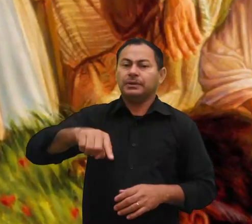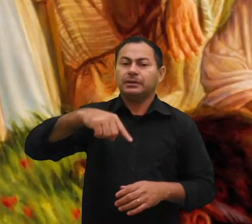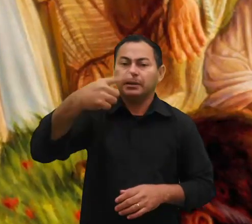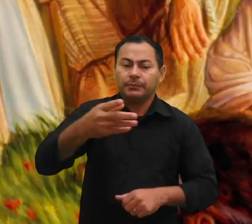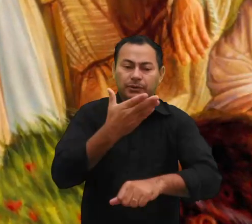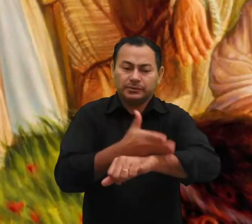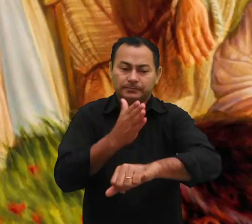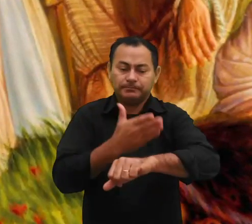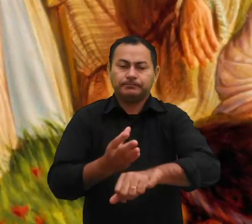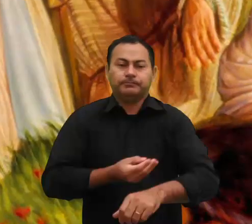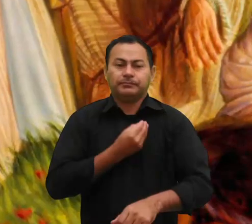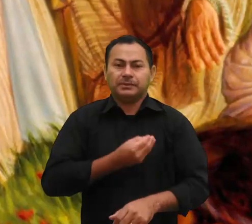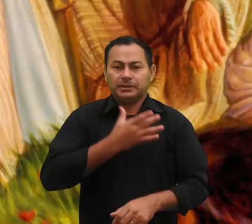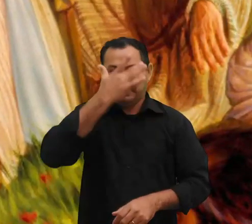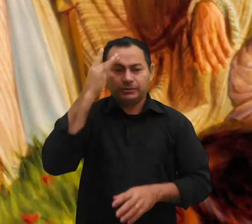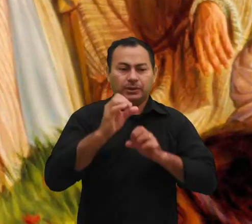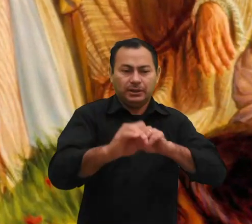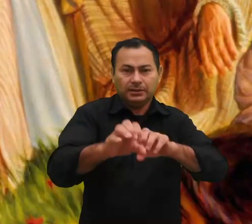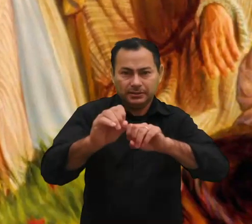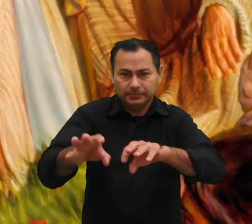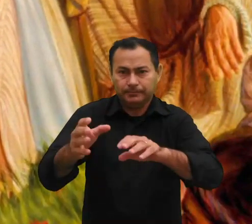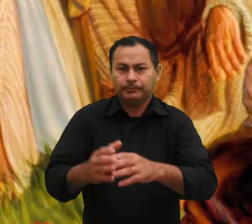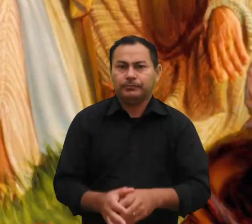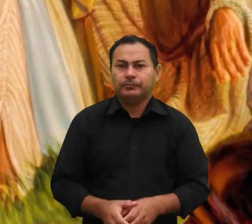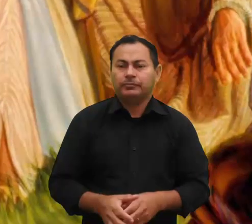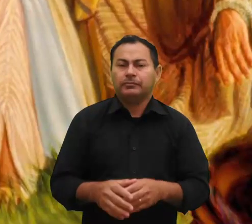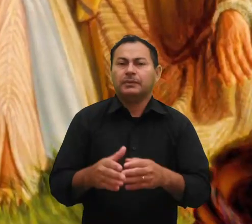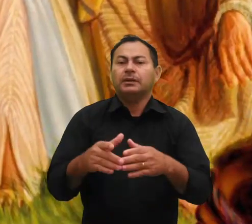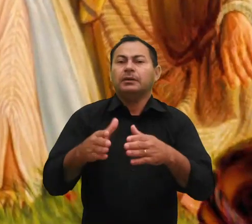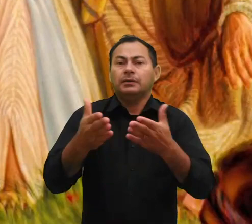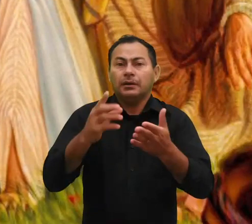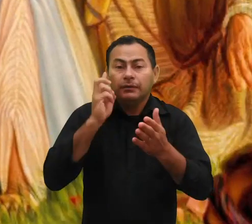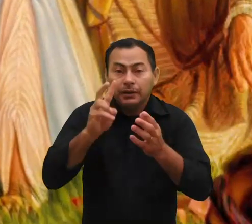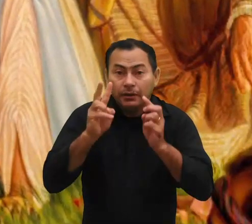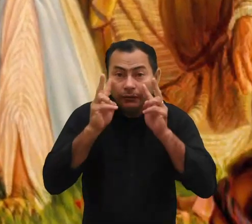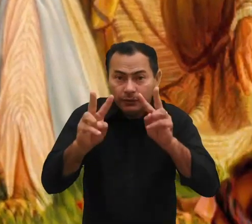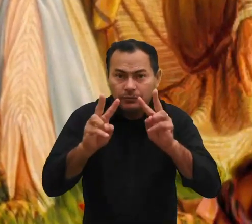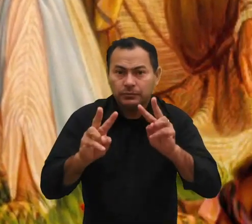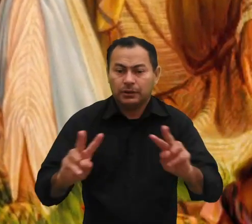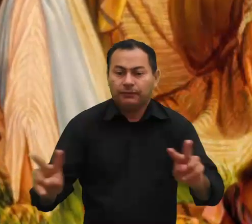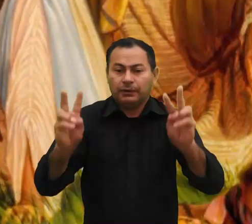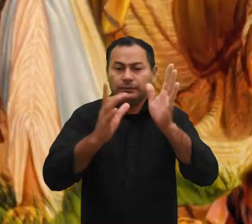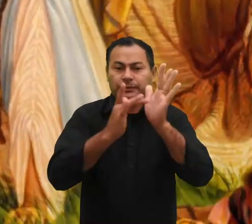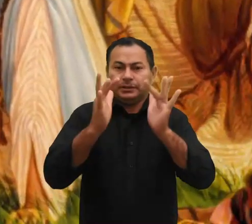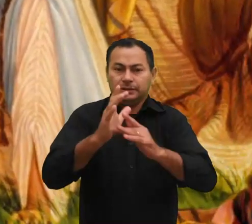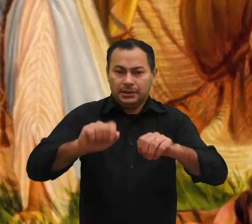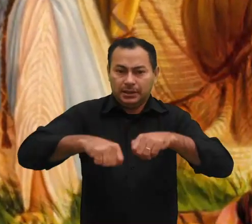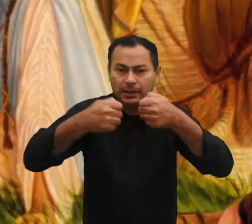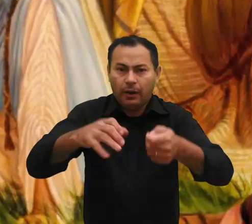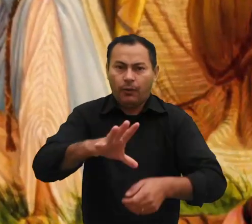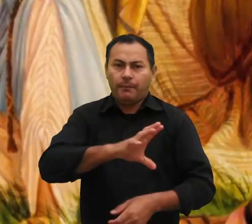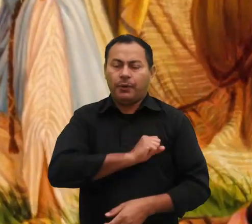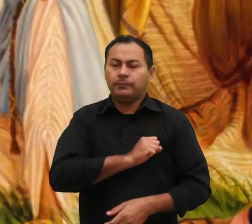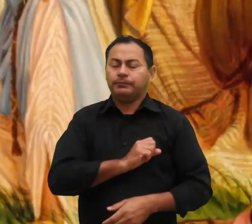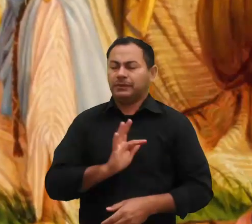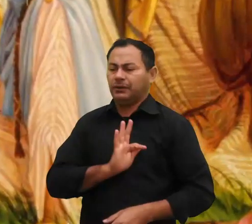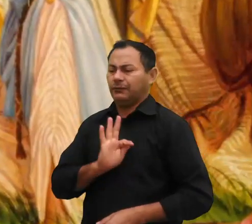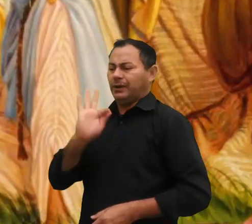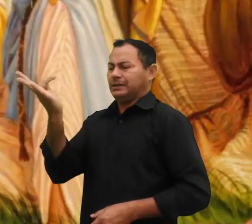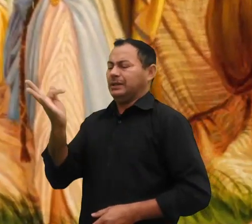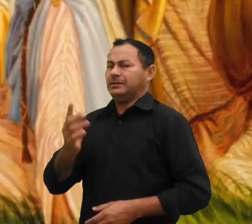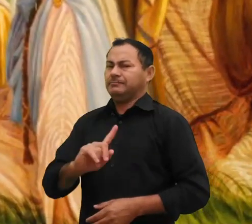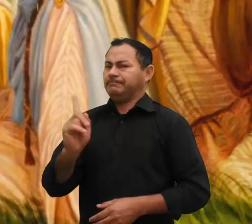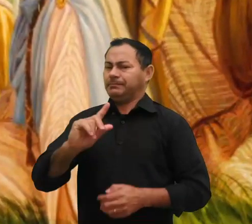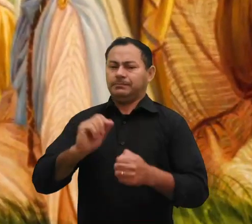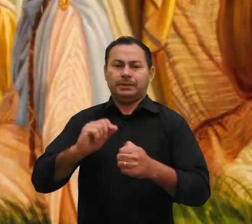e depois a aplicava na vida das pessoas. Vimos isso quando estudamos o valor que Jesus dá ao amor. Os